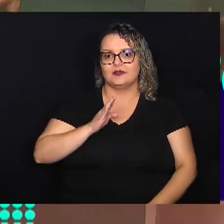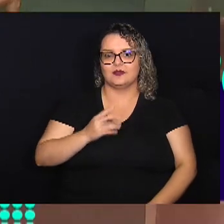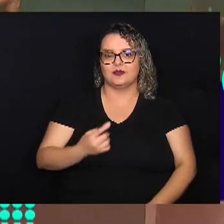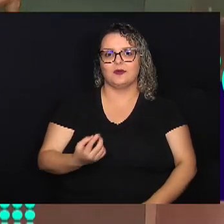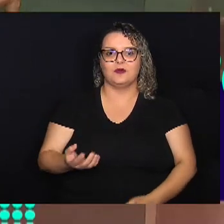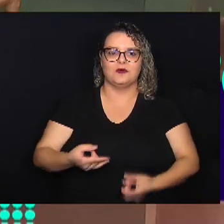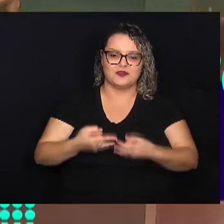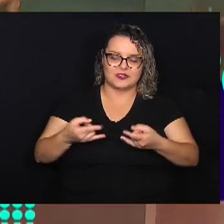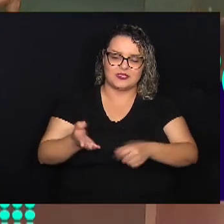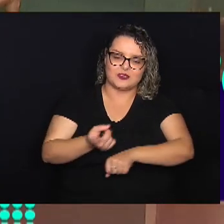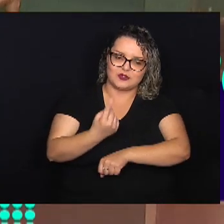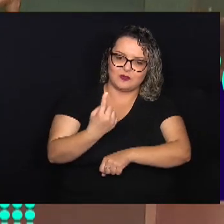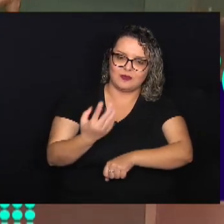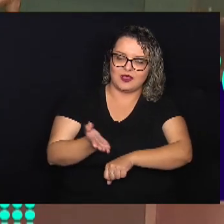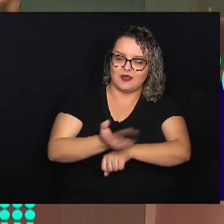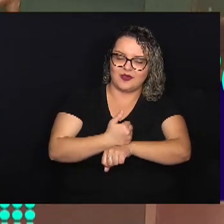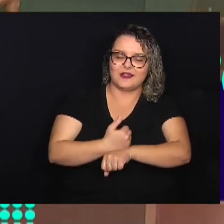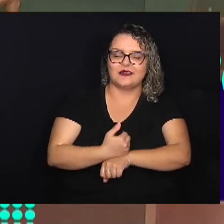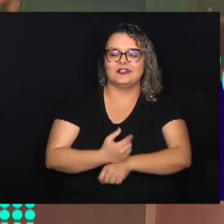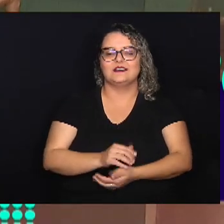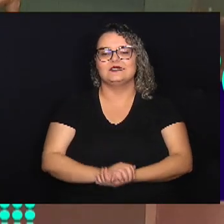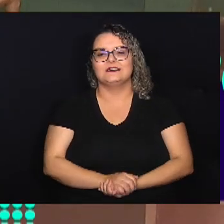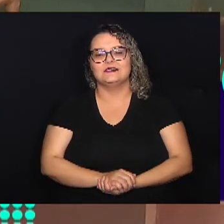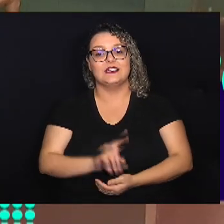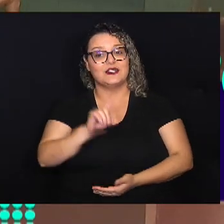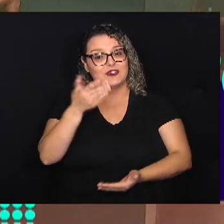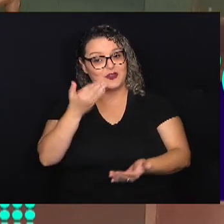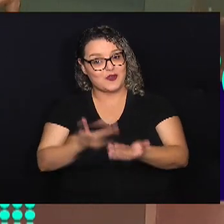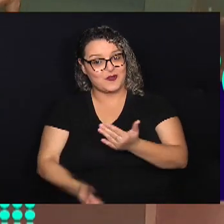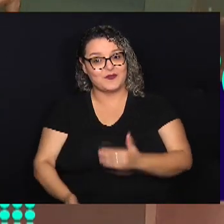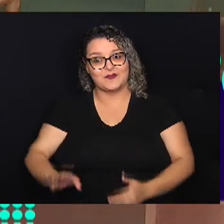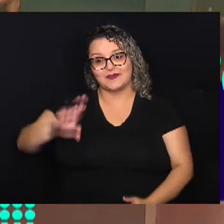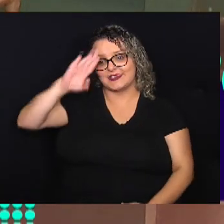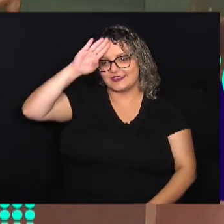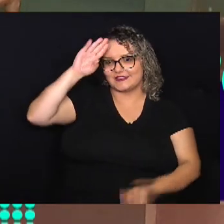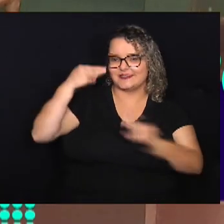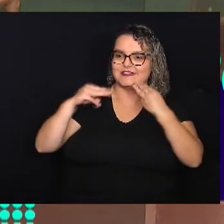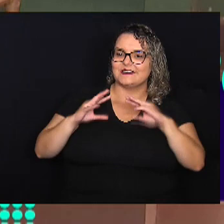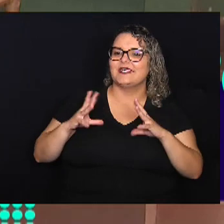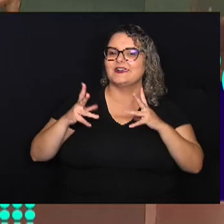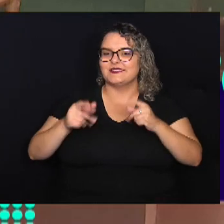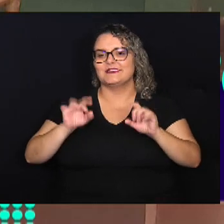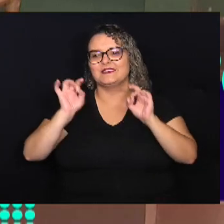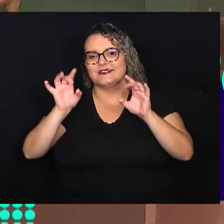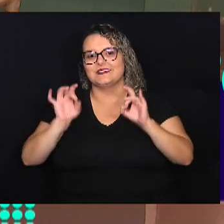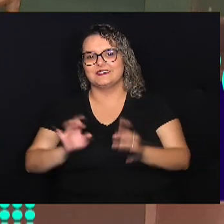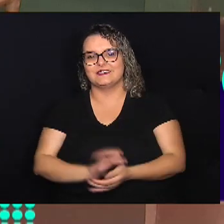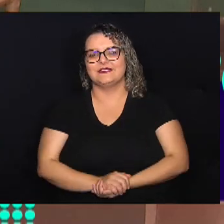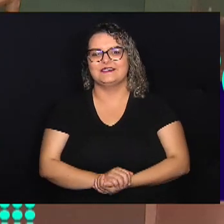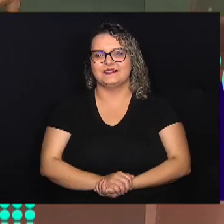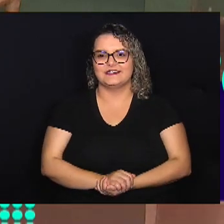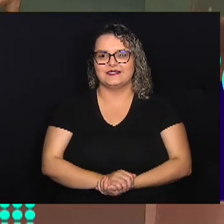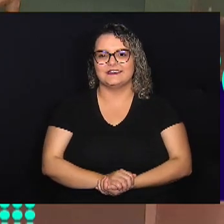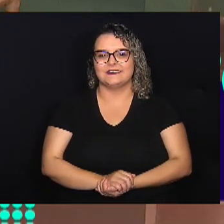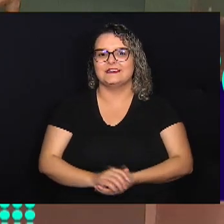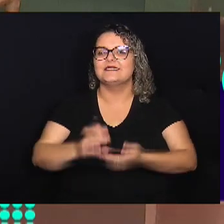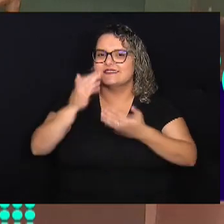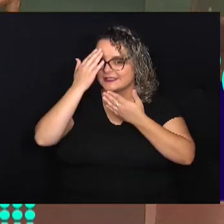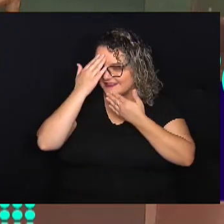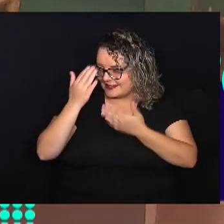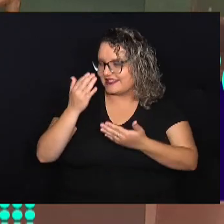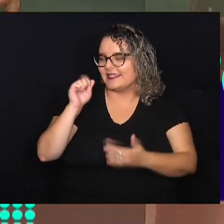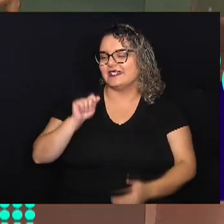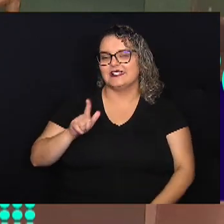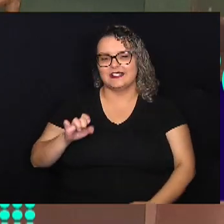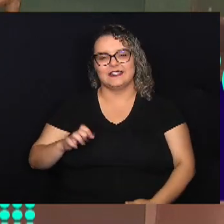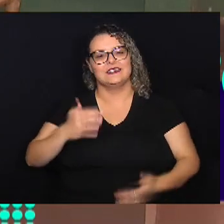antecedência. Não perca esse drama musical todo especial. Muito obrigada, Lê. Eu